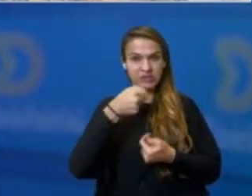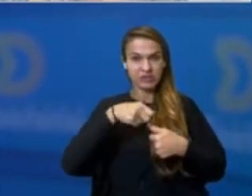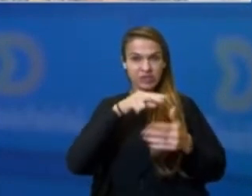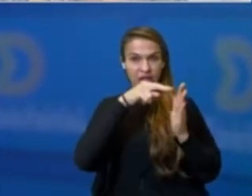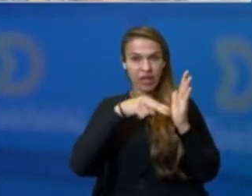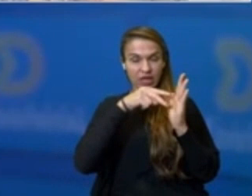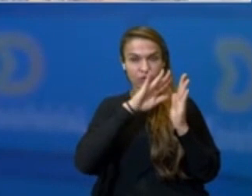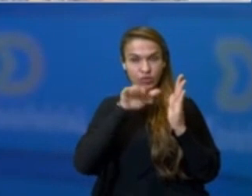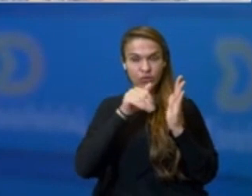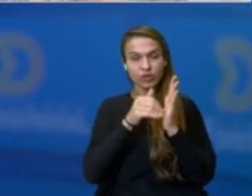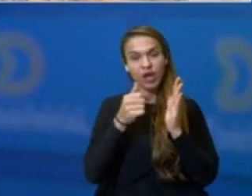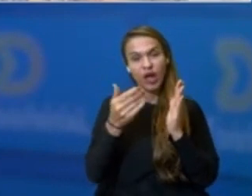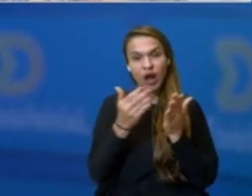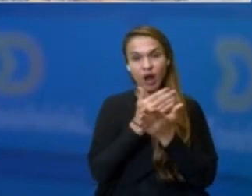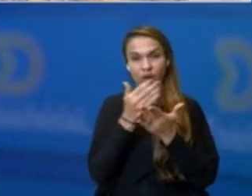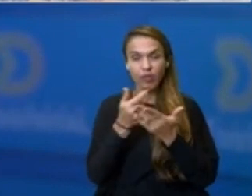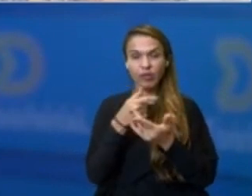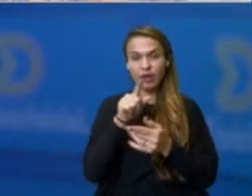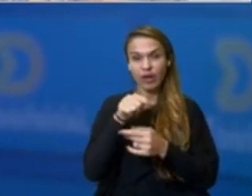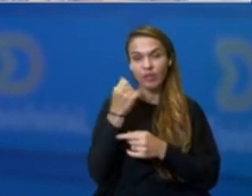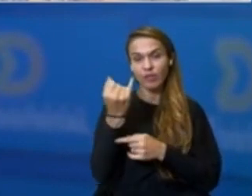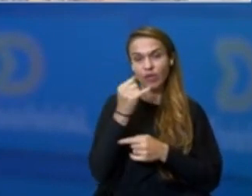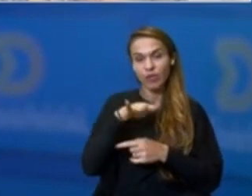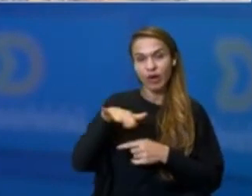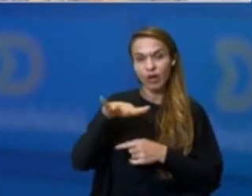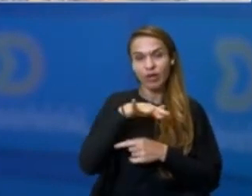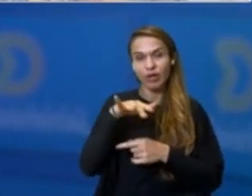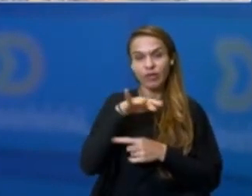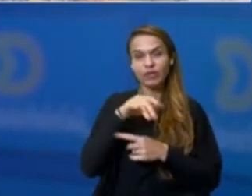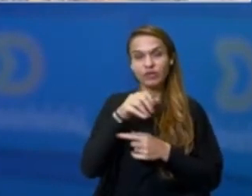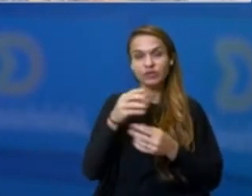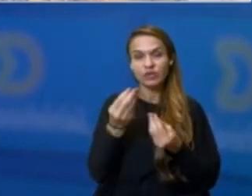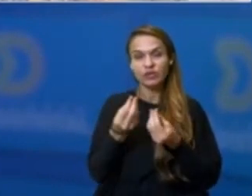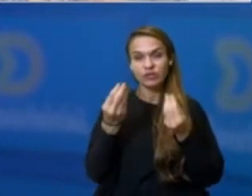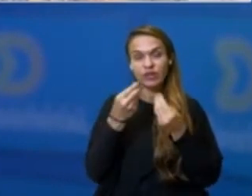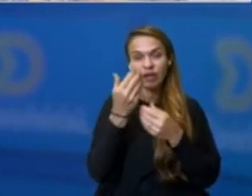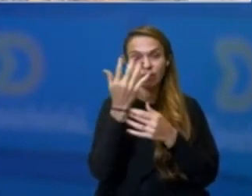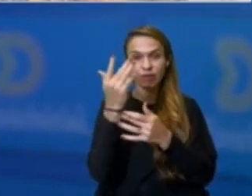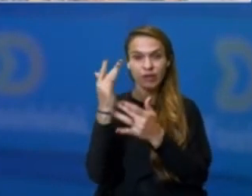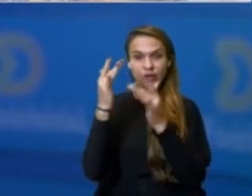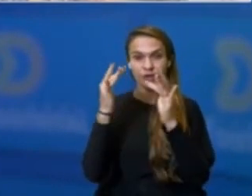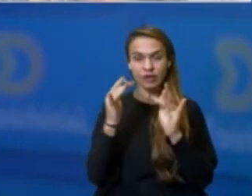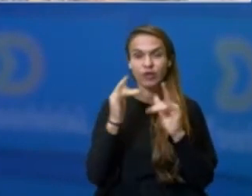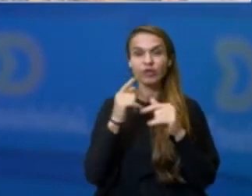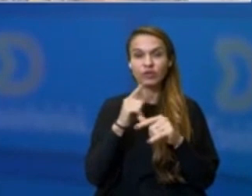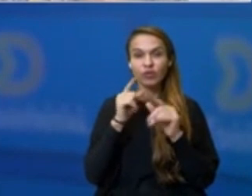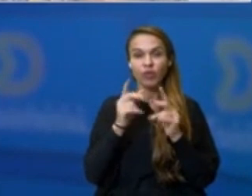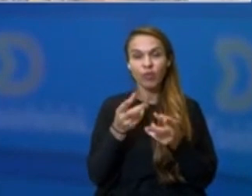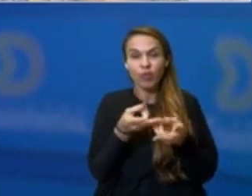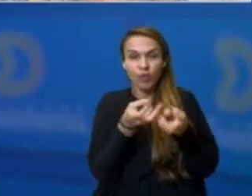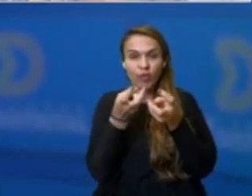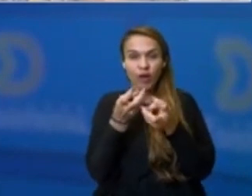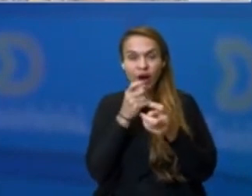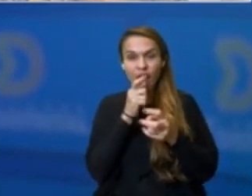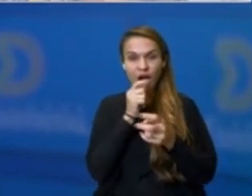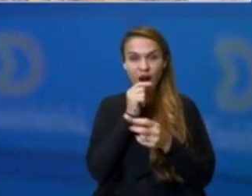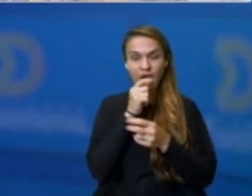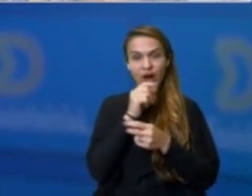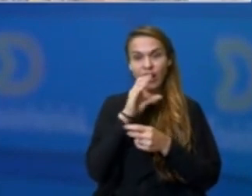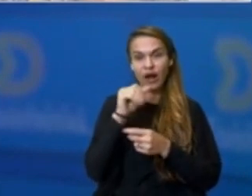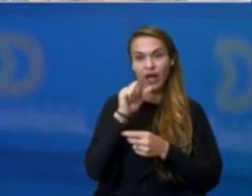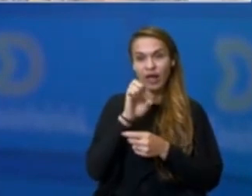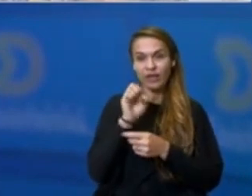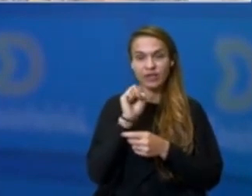dizem é uma área de considerável sensibilidade ambiental, a montante do ponto de captação da água da CAESB. Qualquer